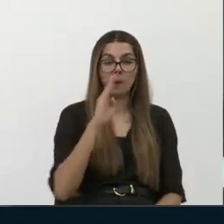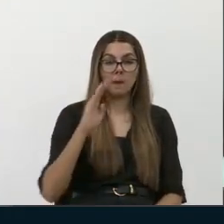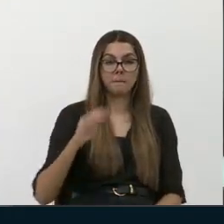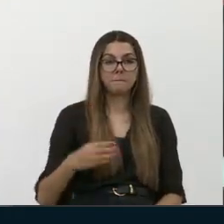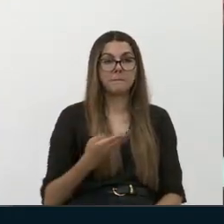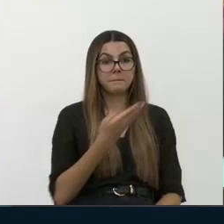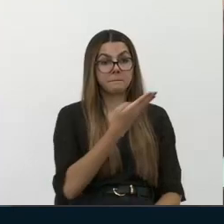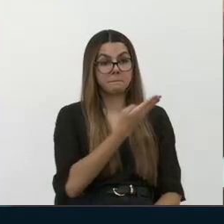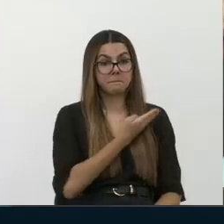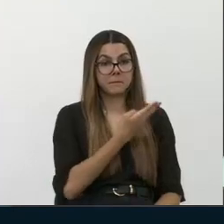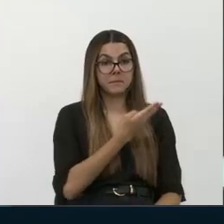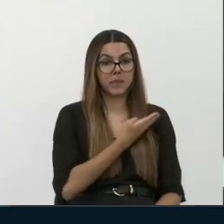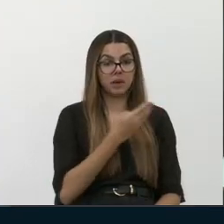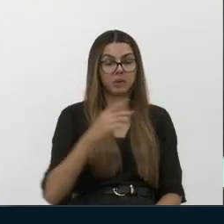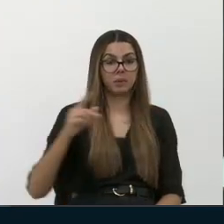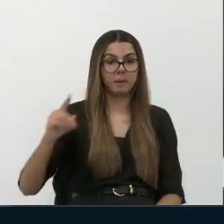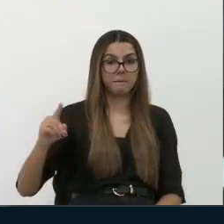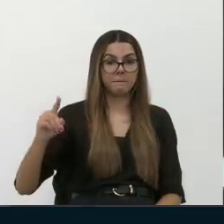na sexta-feira.